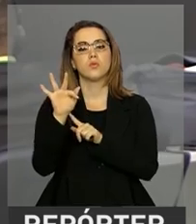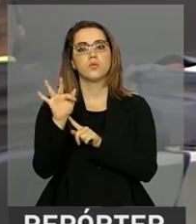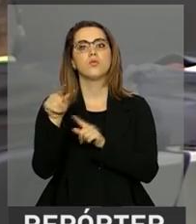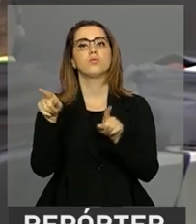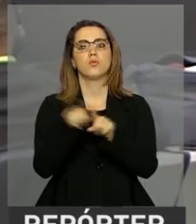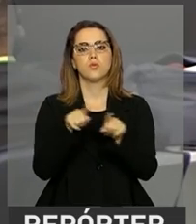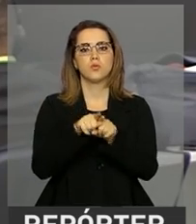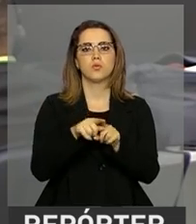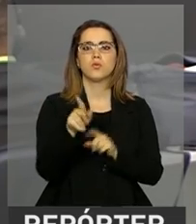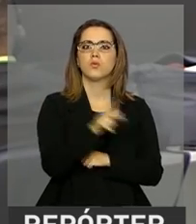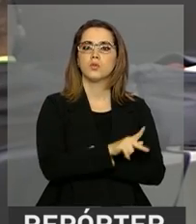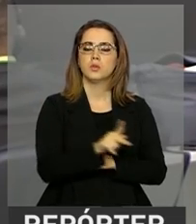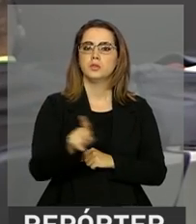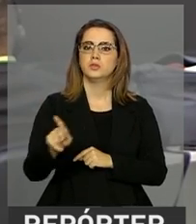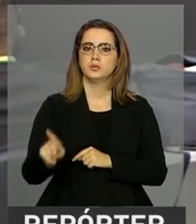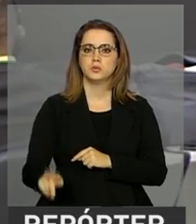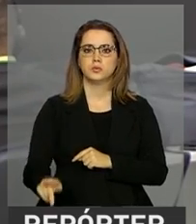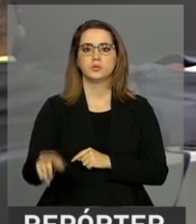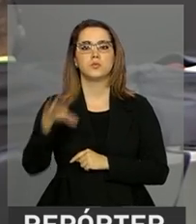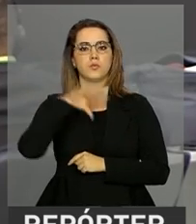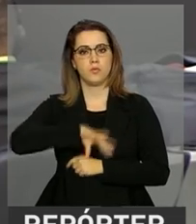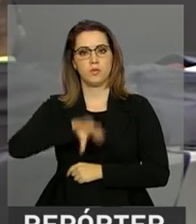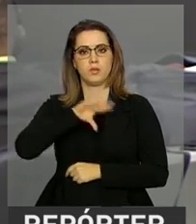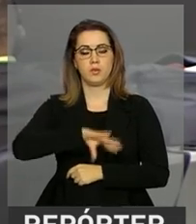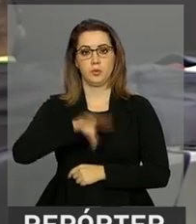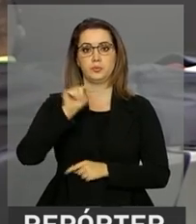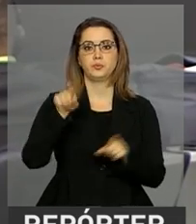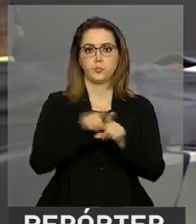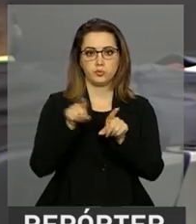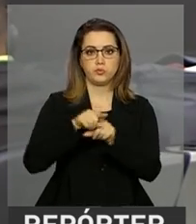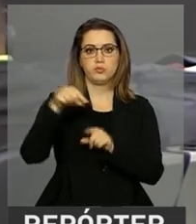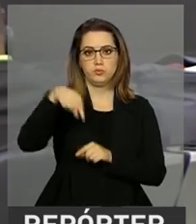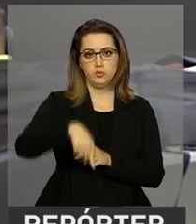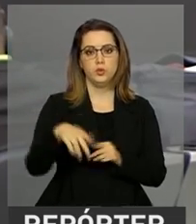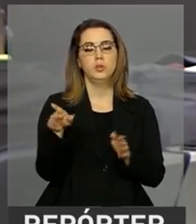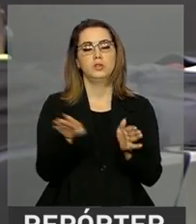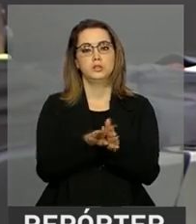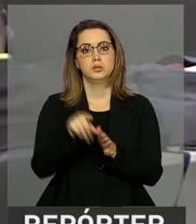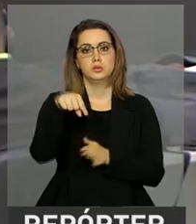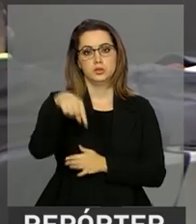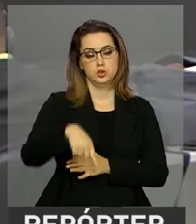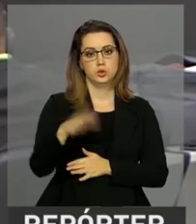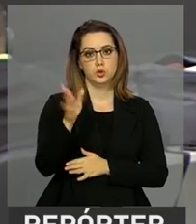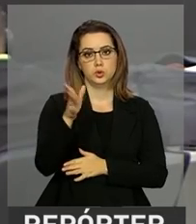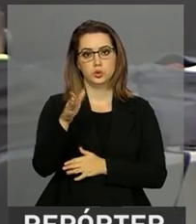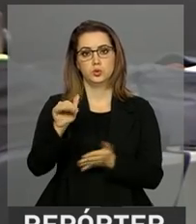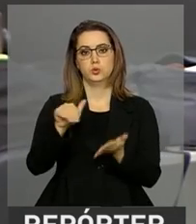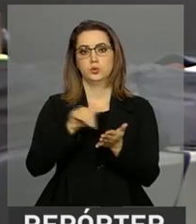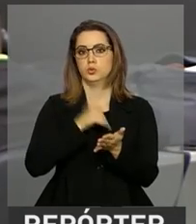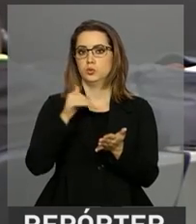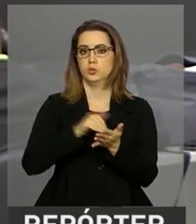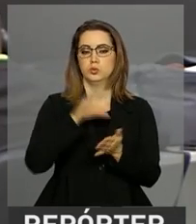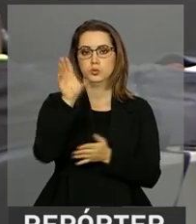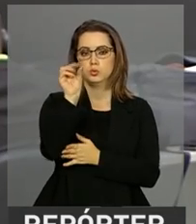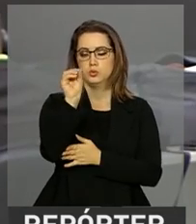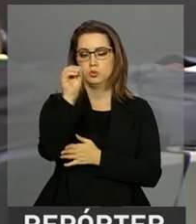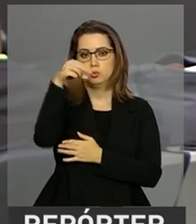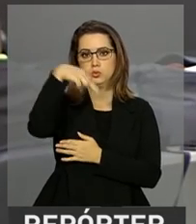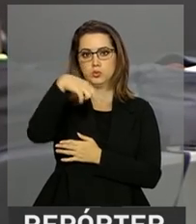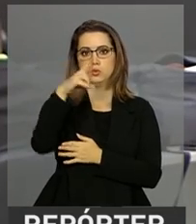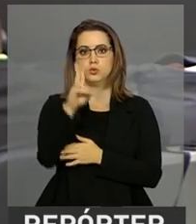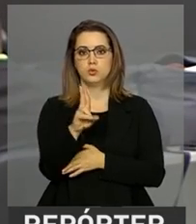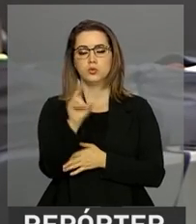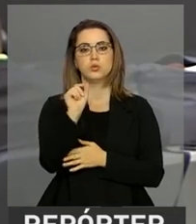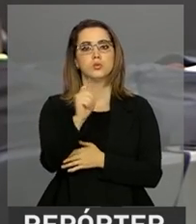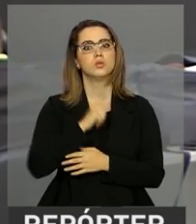o presidente de Portugal, Marcelo Rebelo de Sousa. Também já está por aqui na cidade maravilhosa o secretário-geral das Nações Unidas, Ban Ki-moon. E